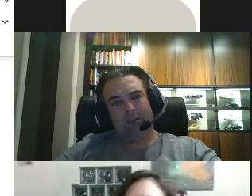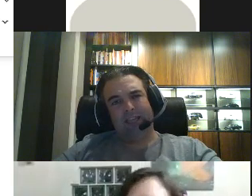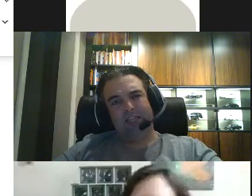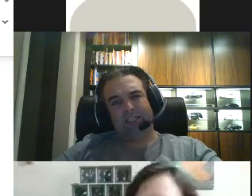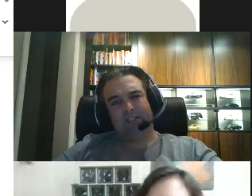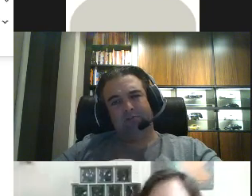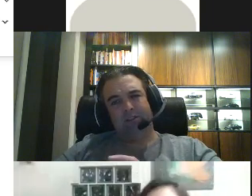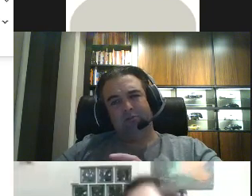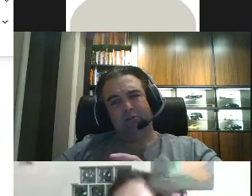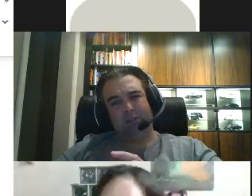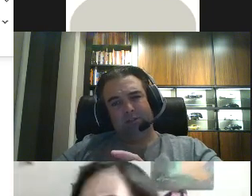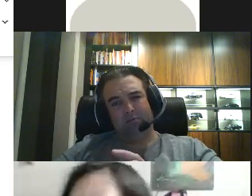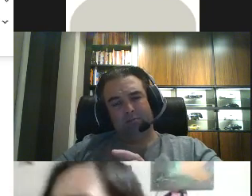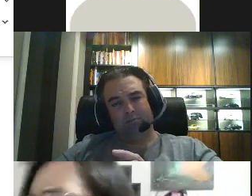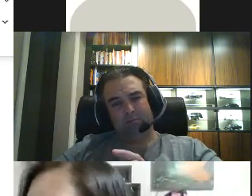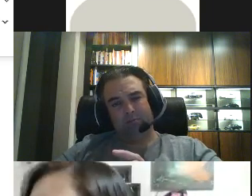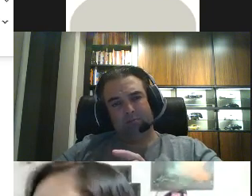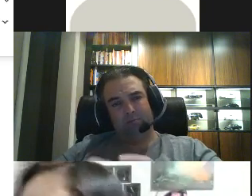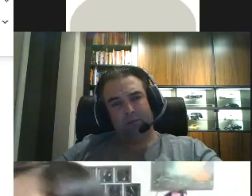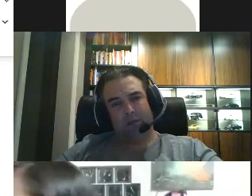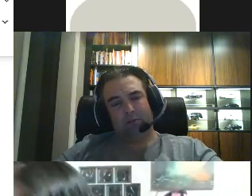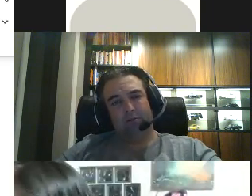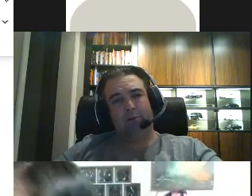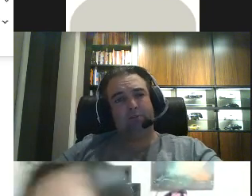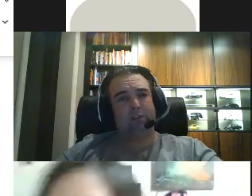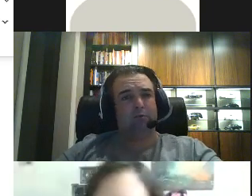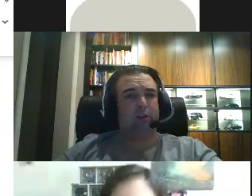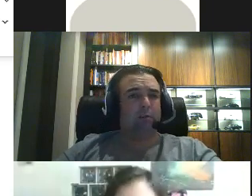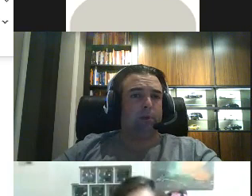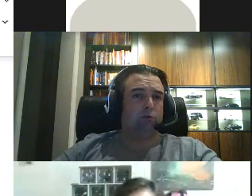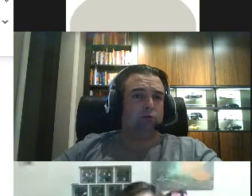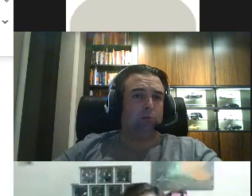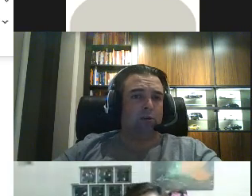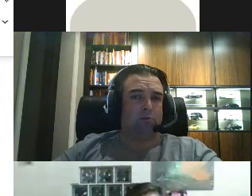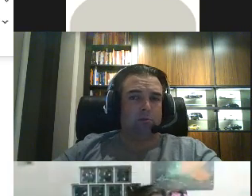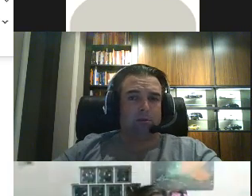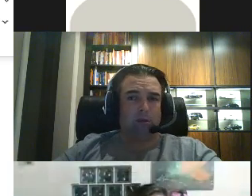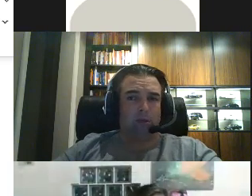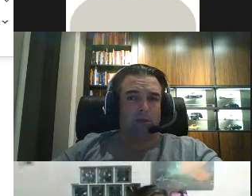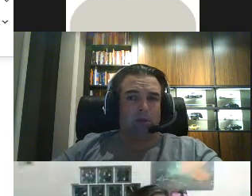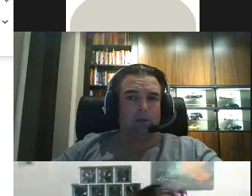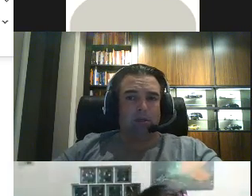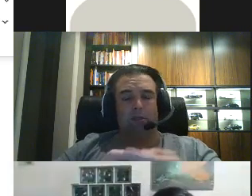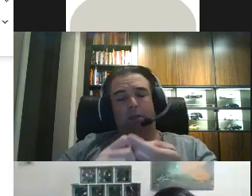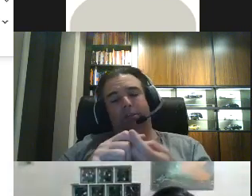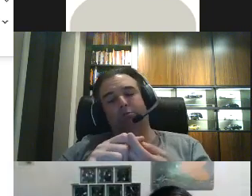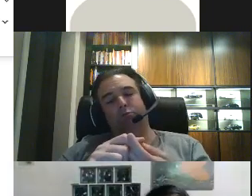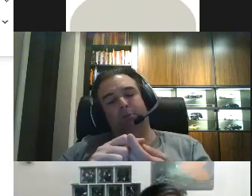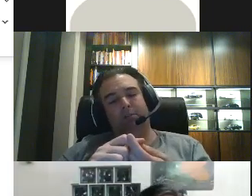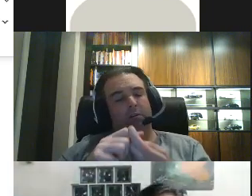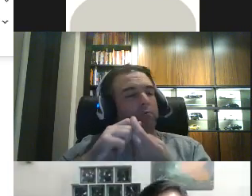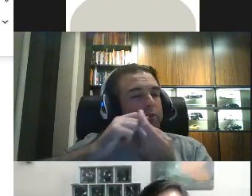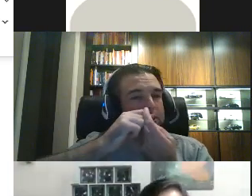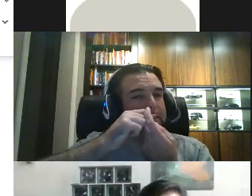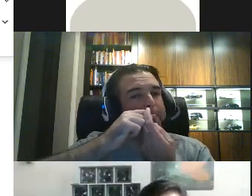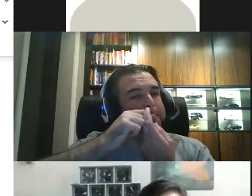natural não entende essas divisões do Brasil. Isso foi uma divisão feita pelos humanos. Quem são os